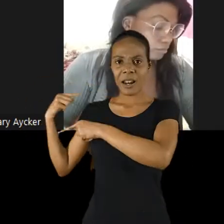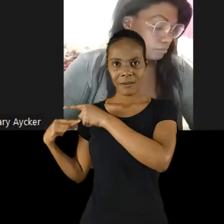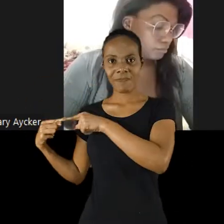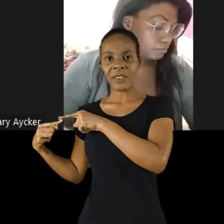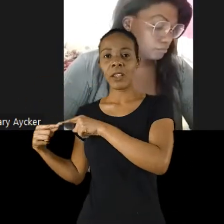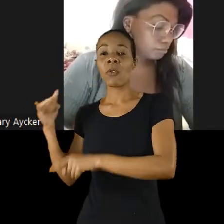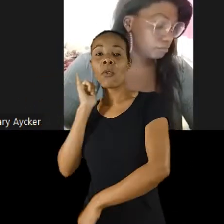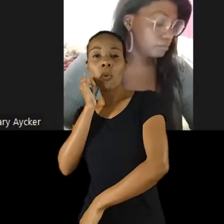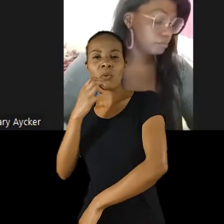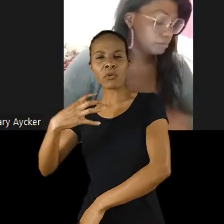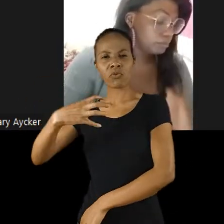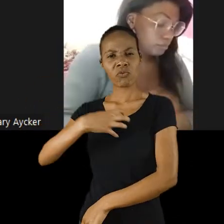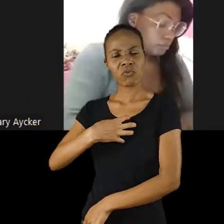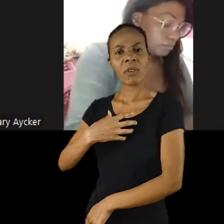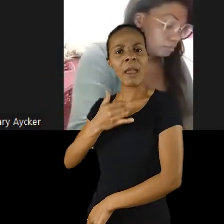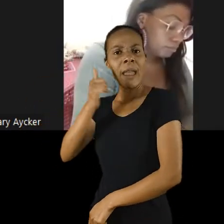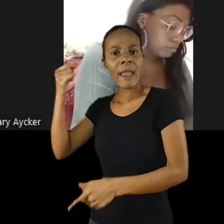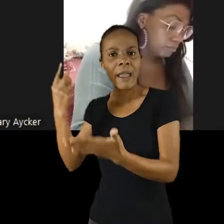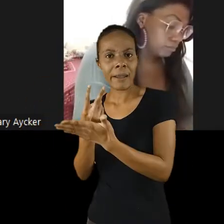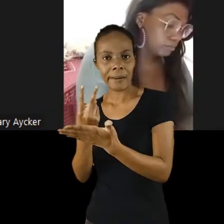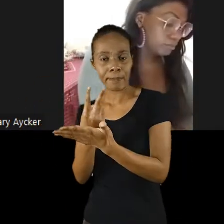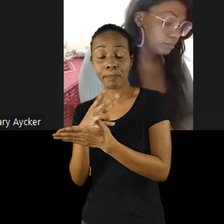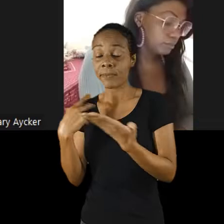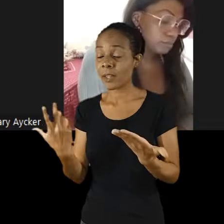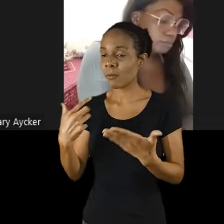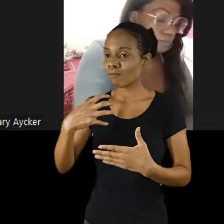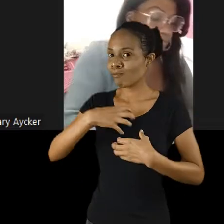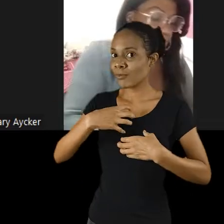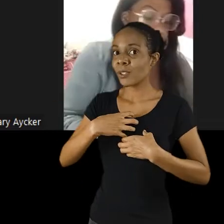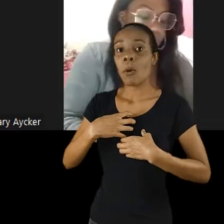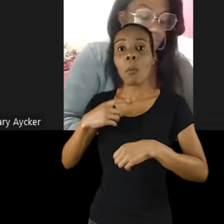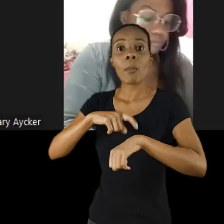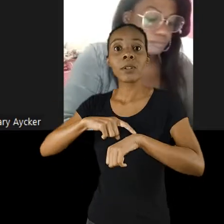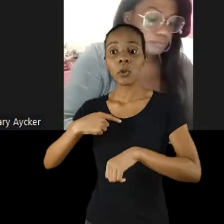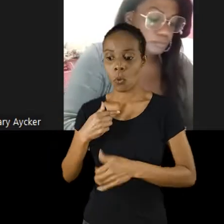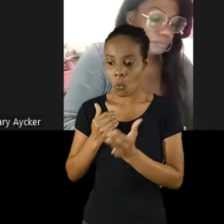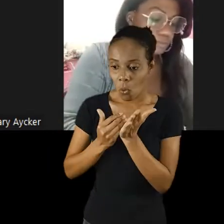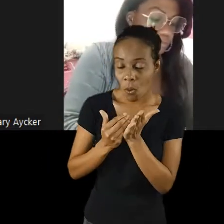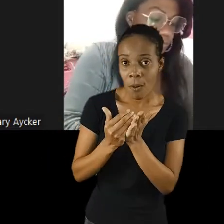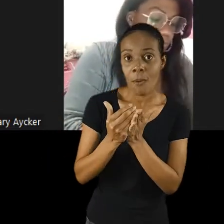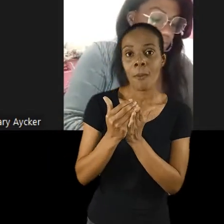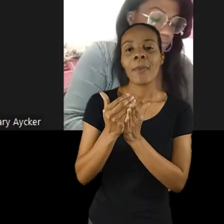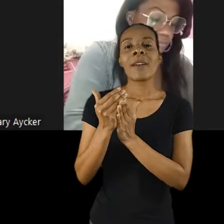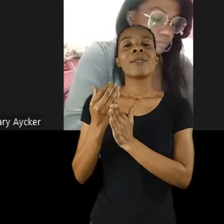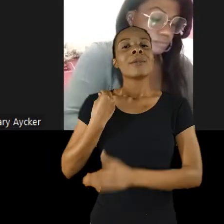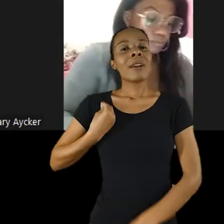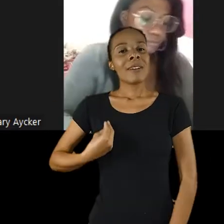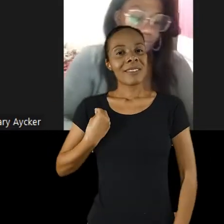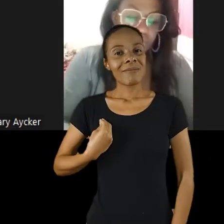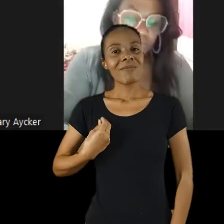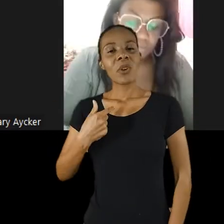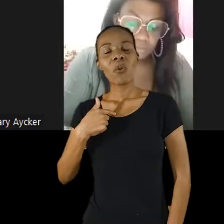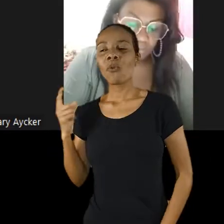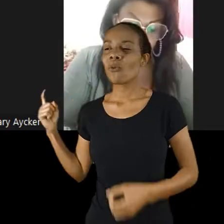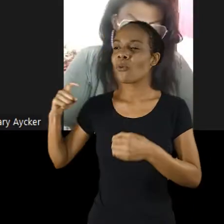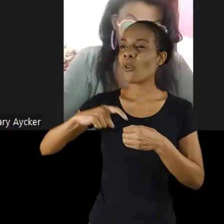uma forma totalmente errada. Então, eu acho que me atravessa quando eu começo a existir. Eu volto do Slam Brasil e eu digo, eu não sou essa